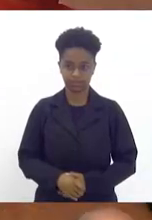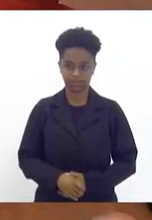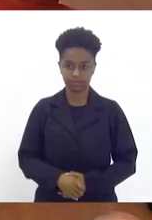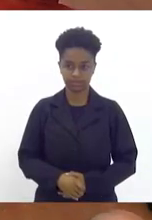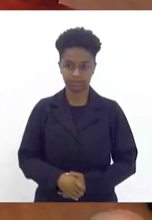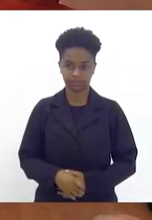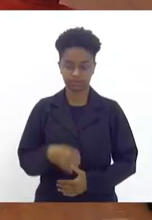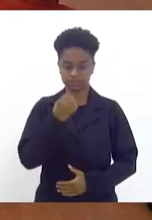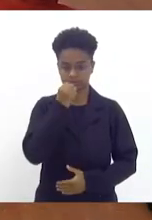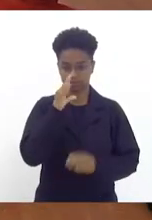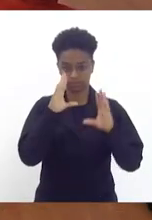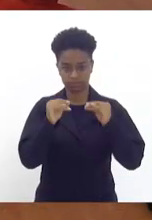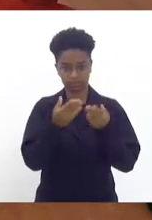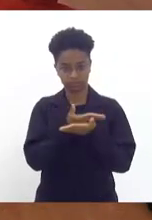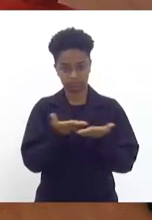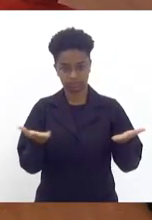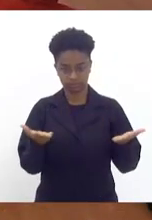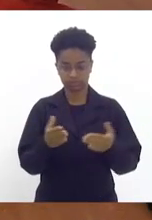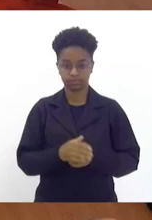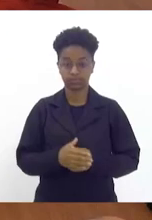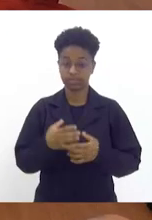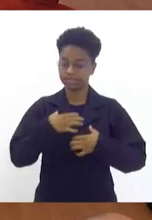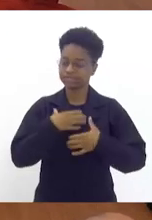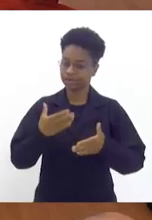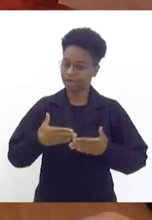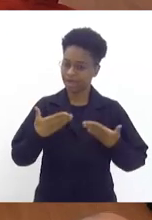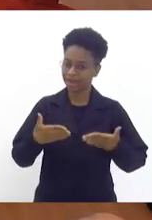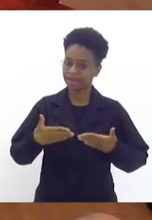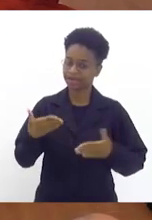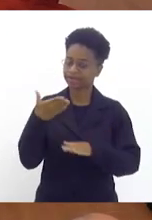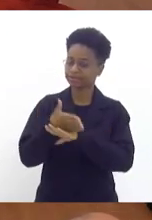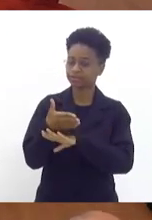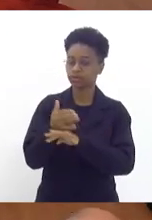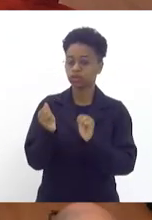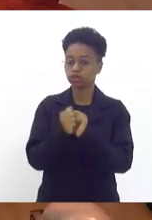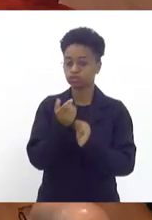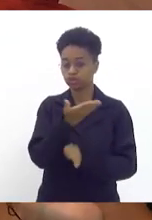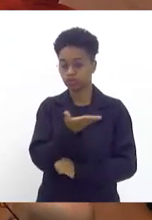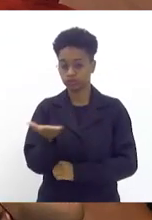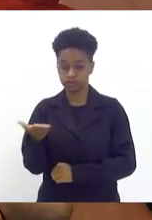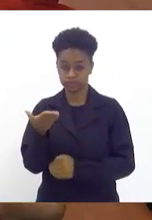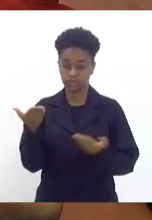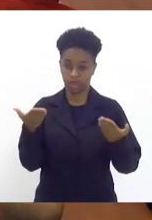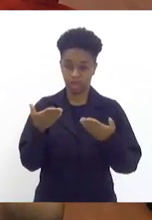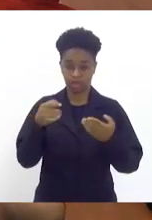Bom, boa noite a todos. Uma alegria estar aqui com vocês, esse auditório